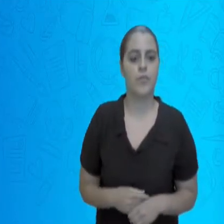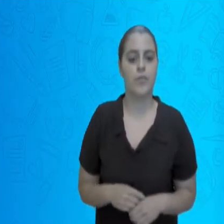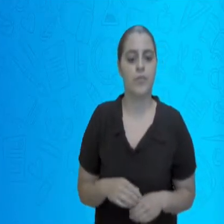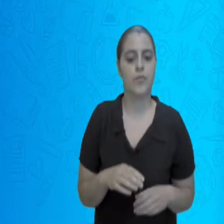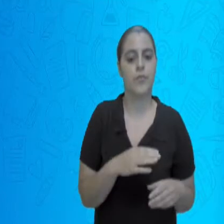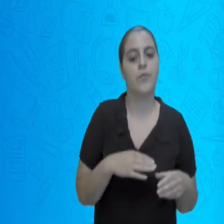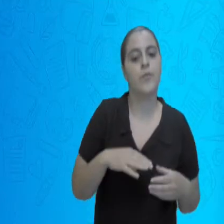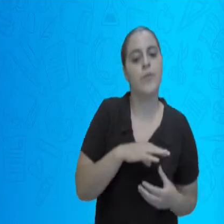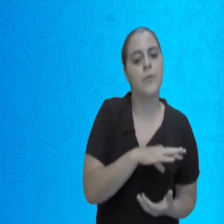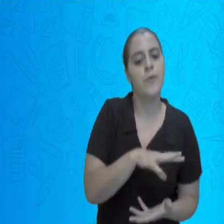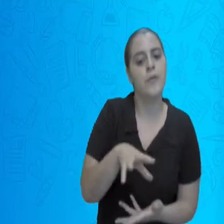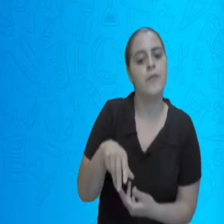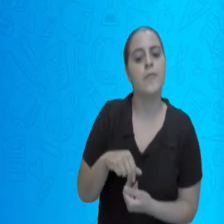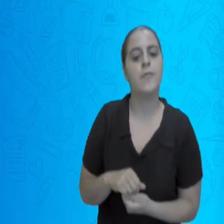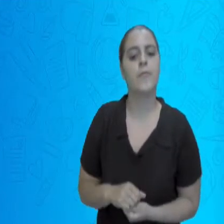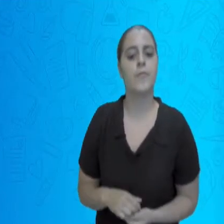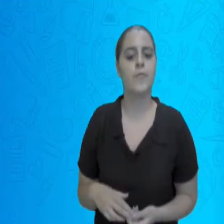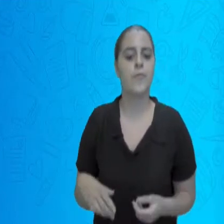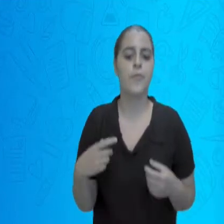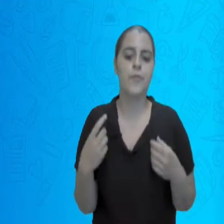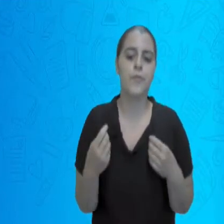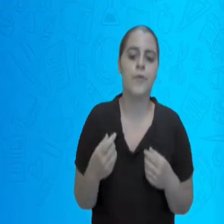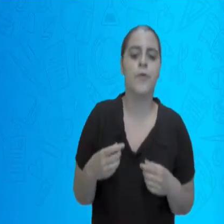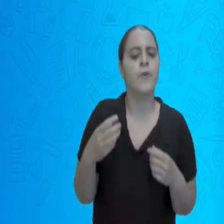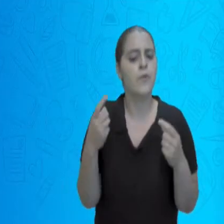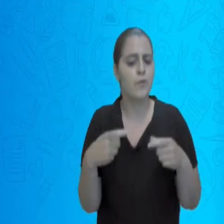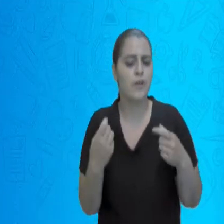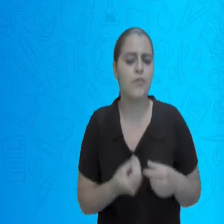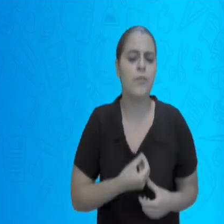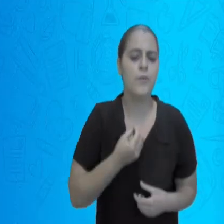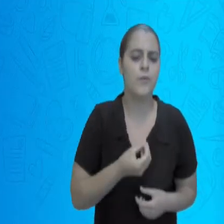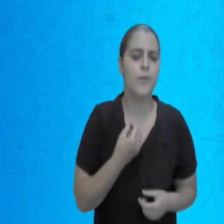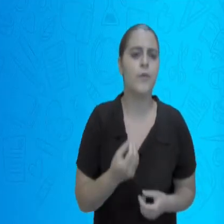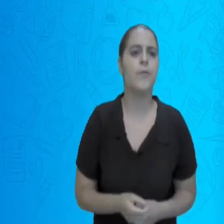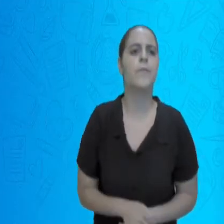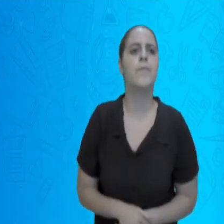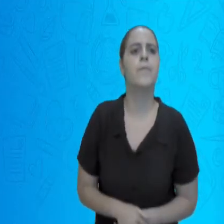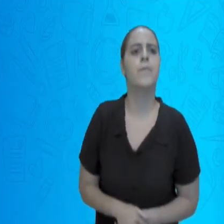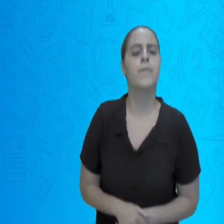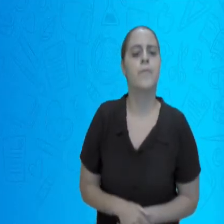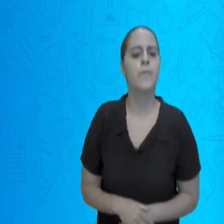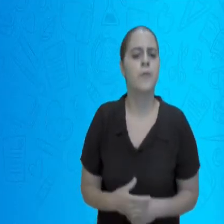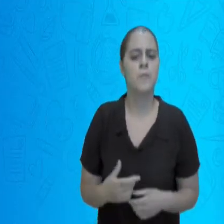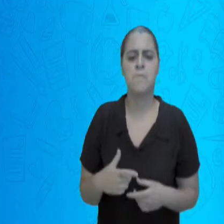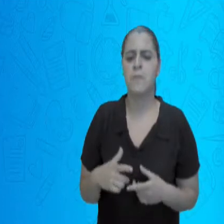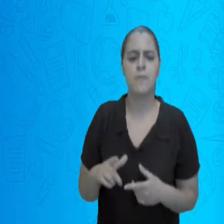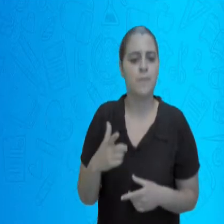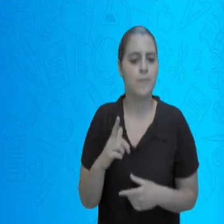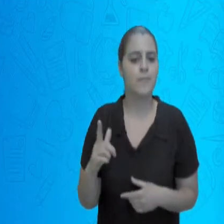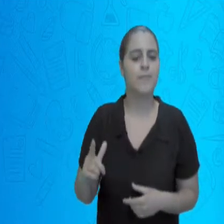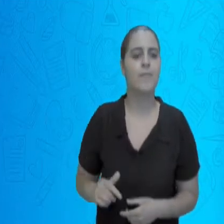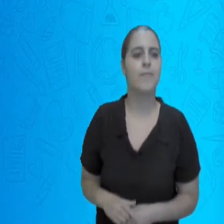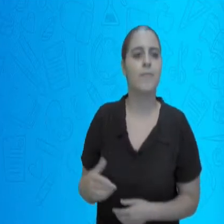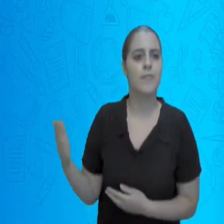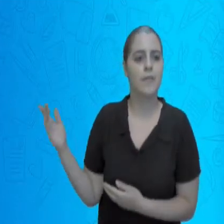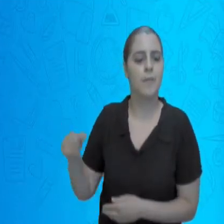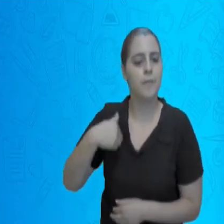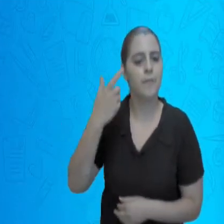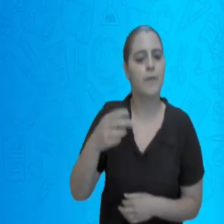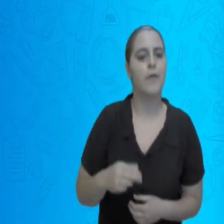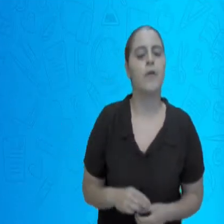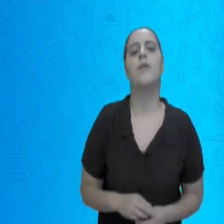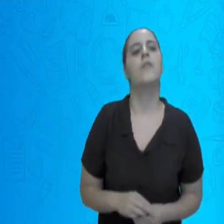meio onde nós estamos. Se nós cuidamos do meio onde nós vivemos, nós não vamos ter problemas. O próximo reino é o